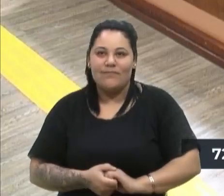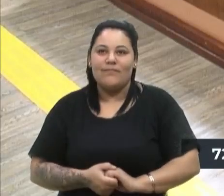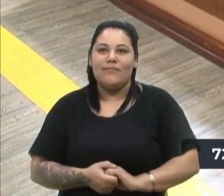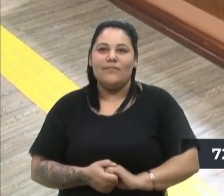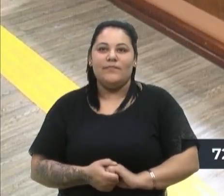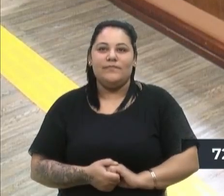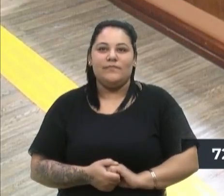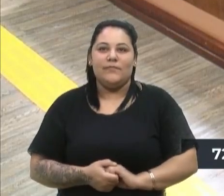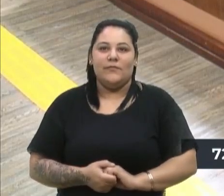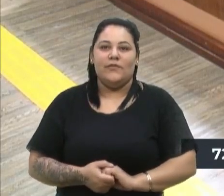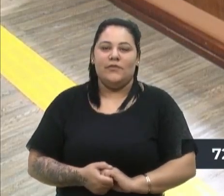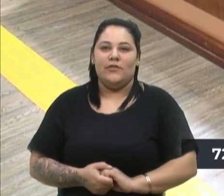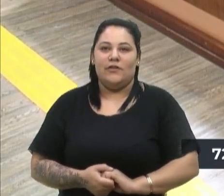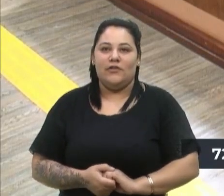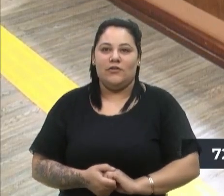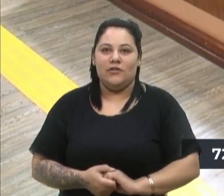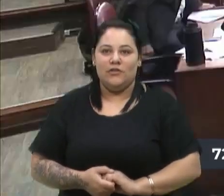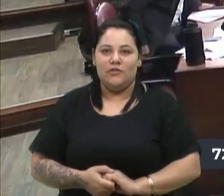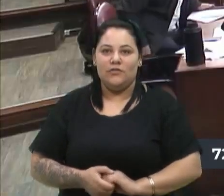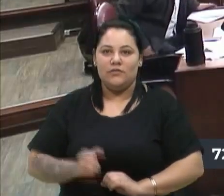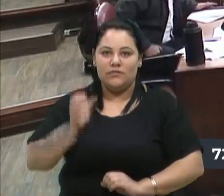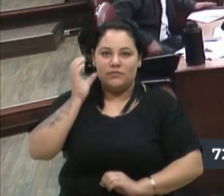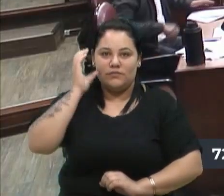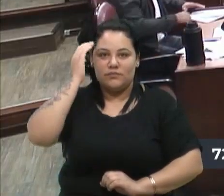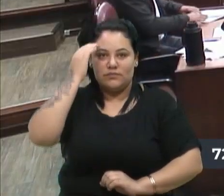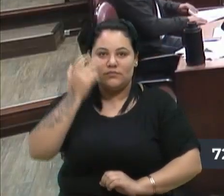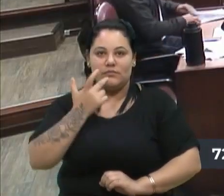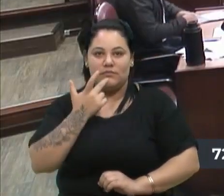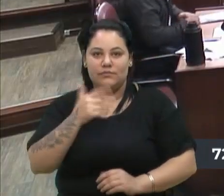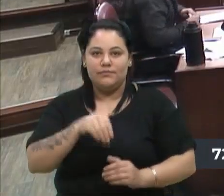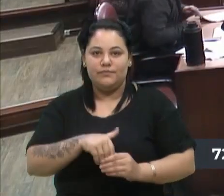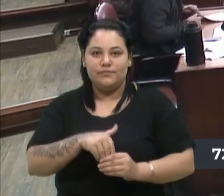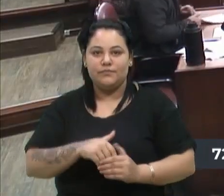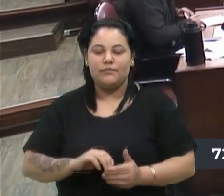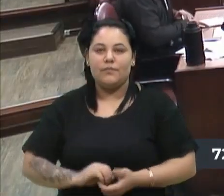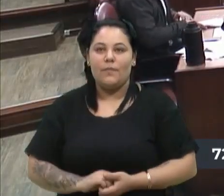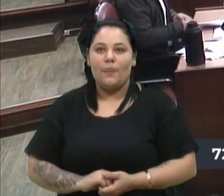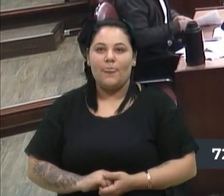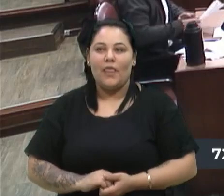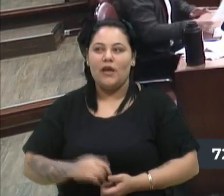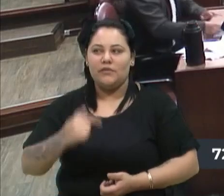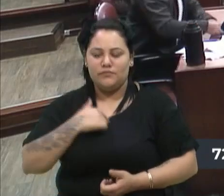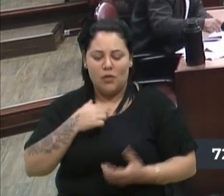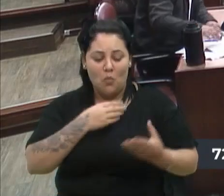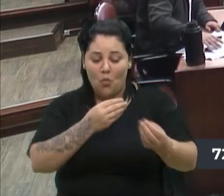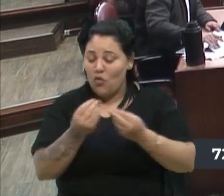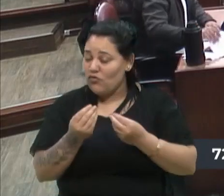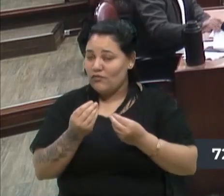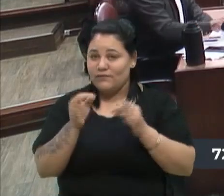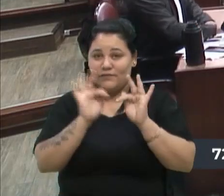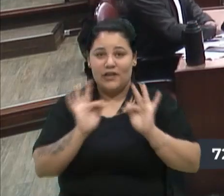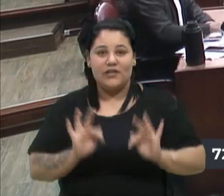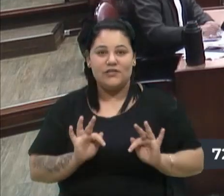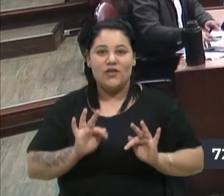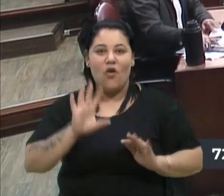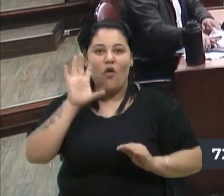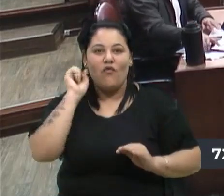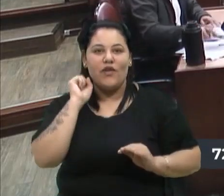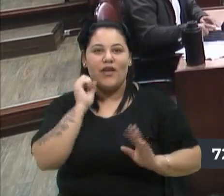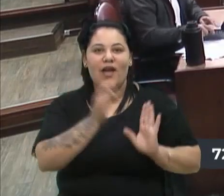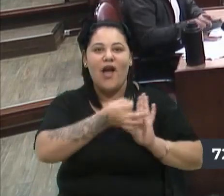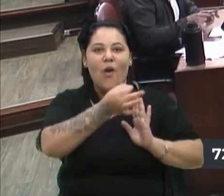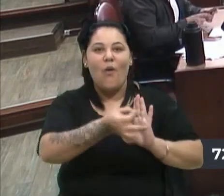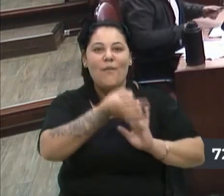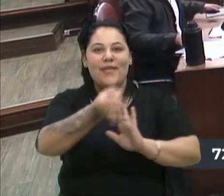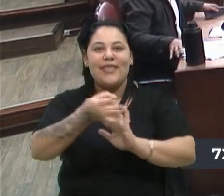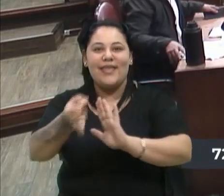Felipe Gamer Maia para declarar o voto senhor presidente Ah eu fiquei bem feliz de ouvir as opiniões sobre